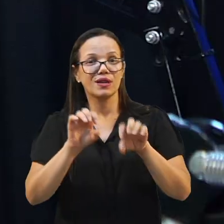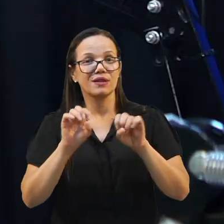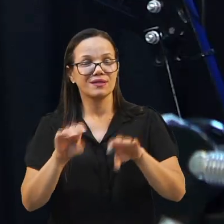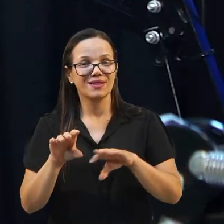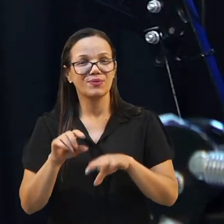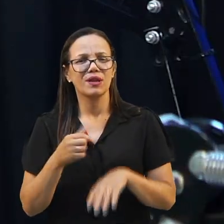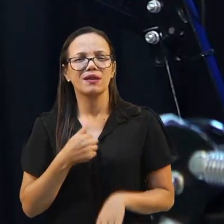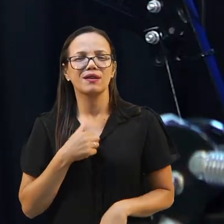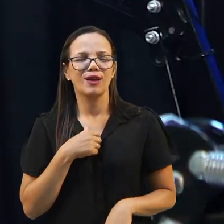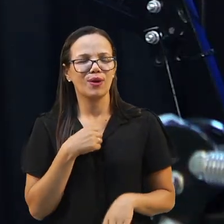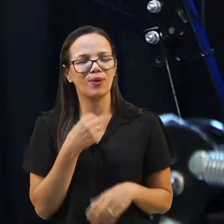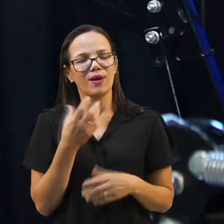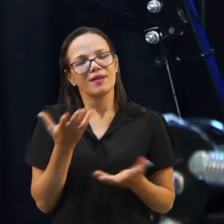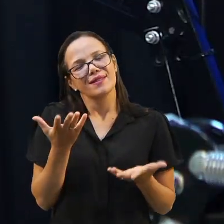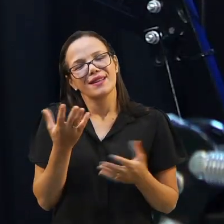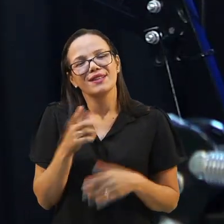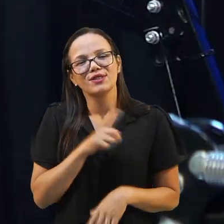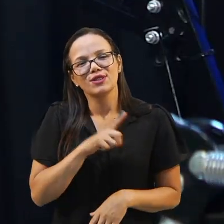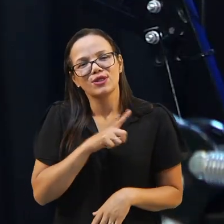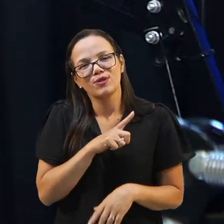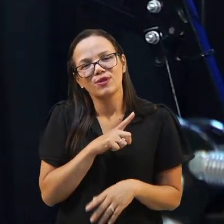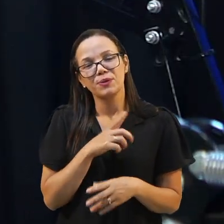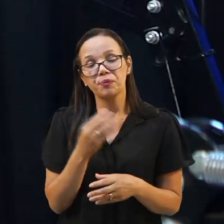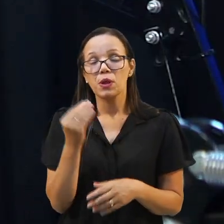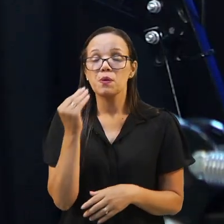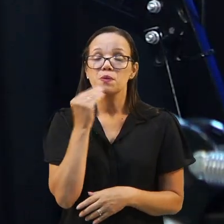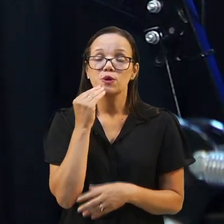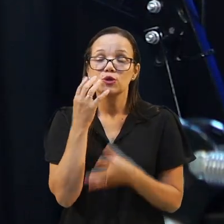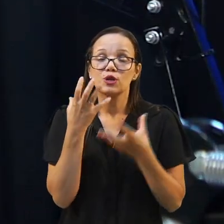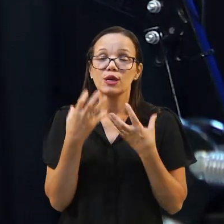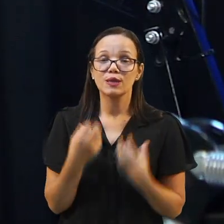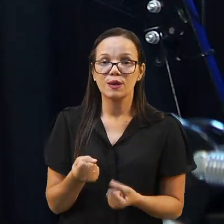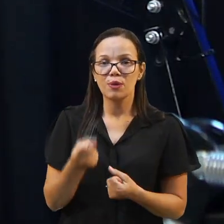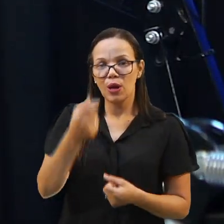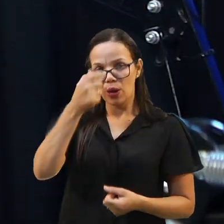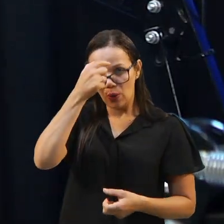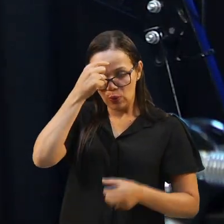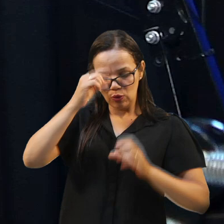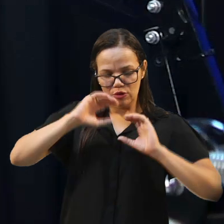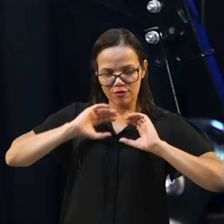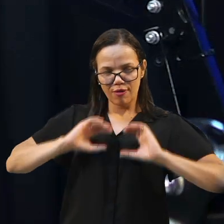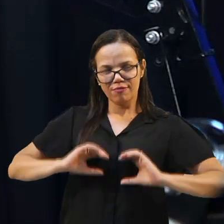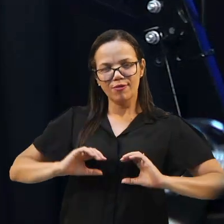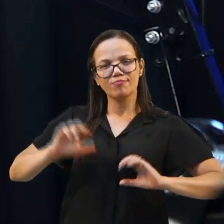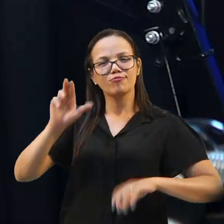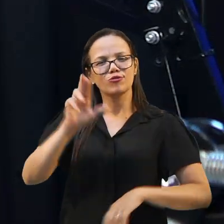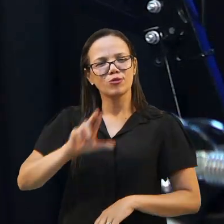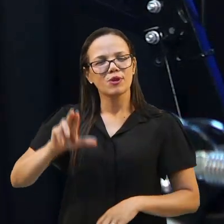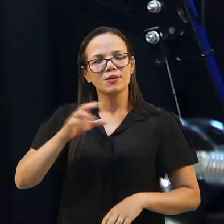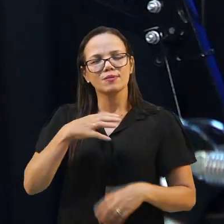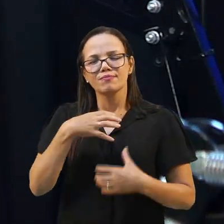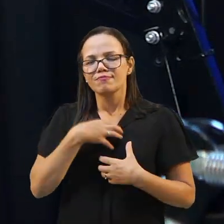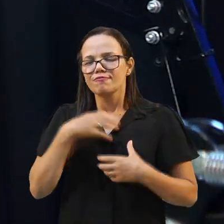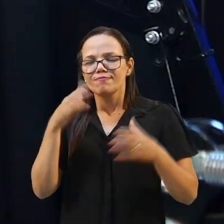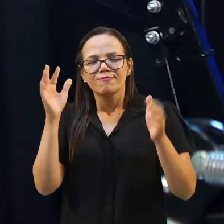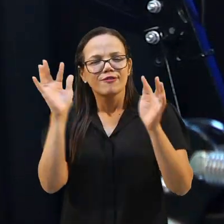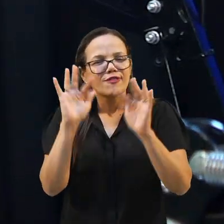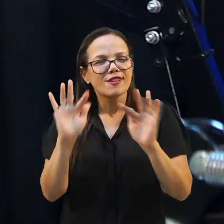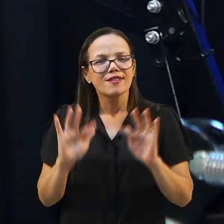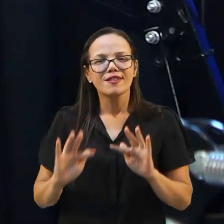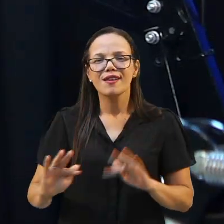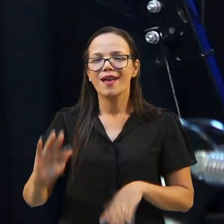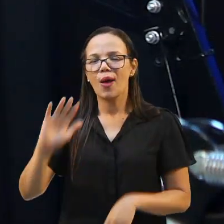e eu fui agraciado com o título de cidadão uberlandense. Fiquei muito feliz, muito honrado, né,